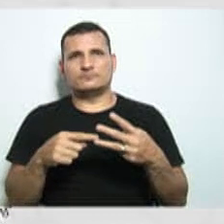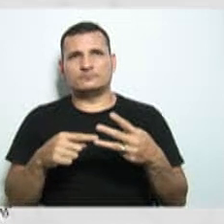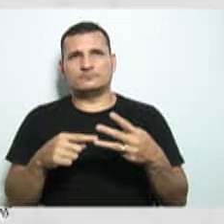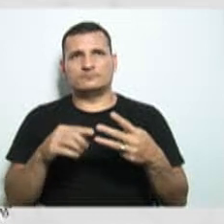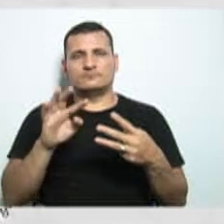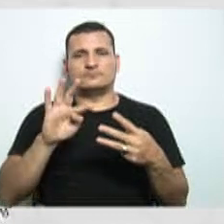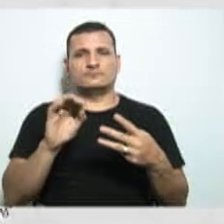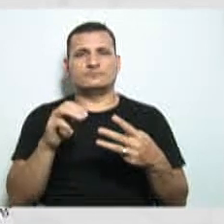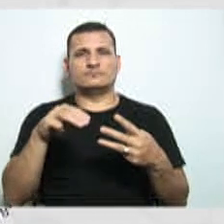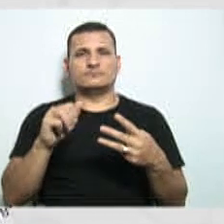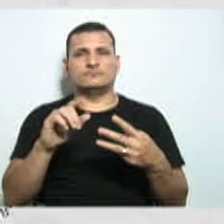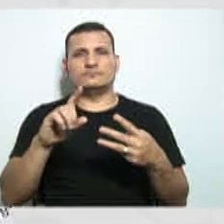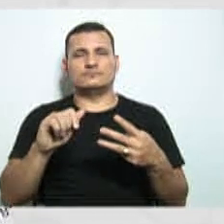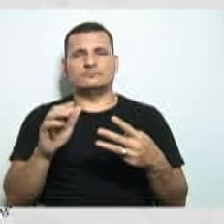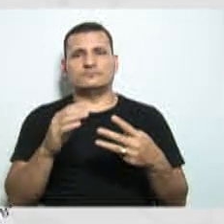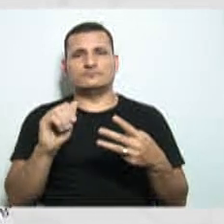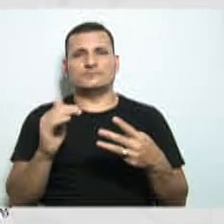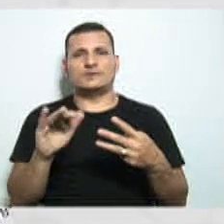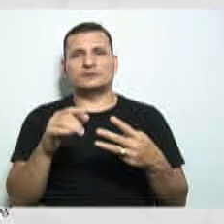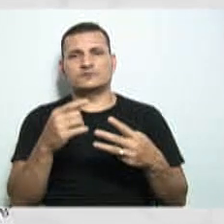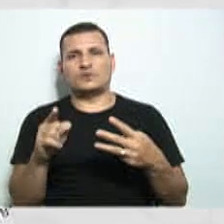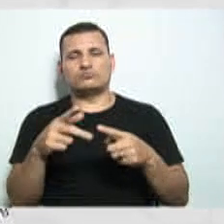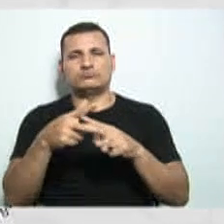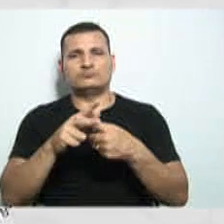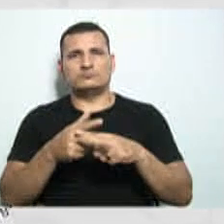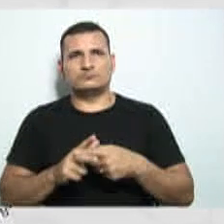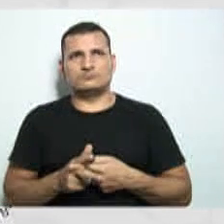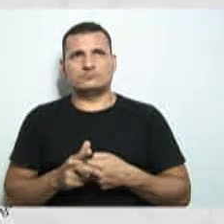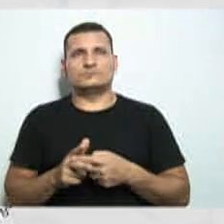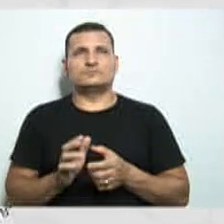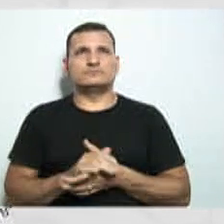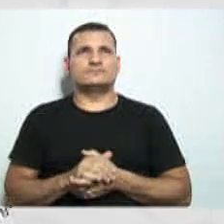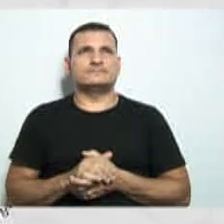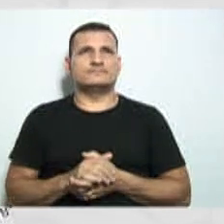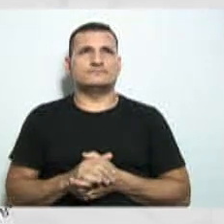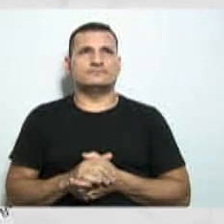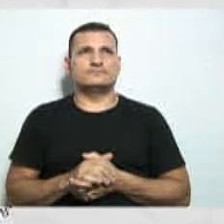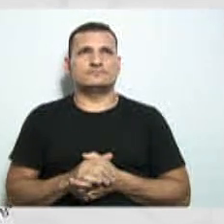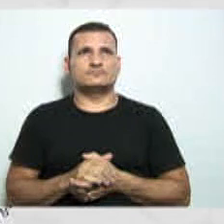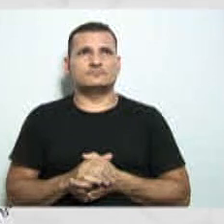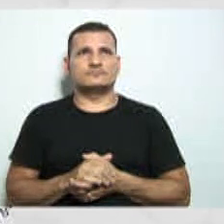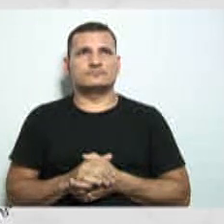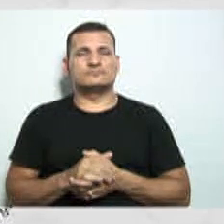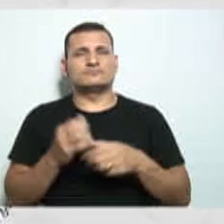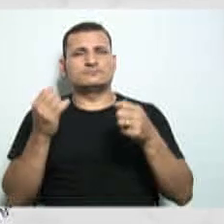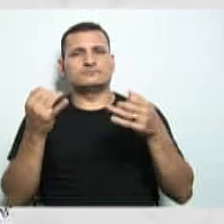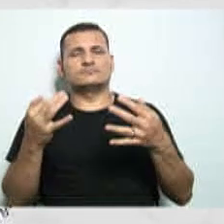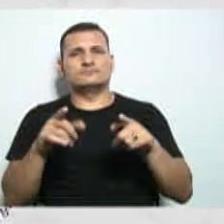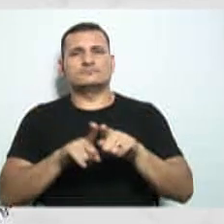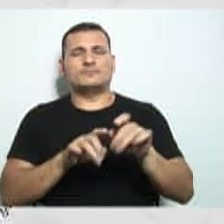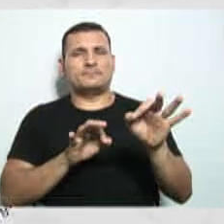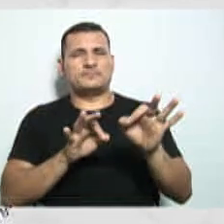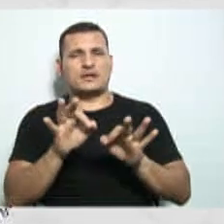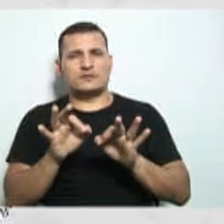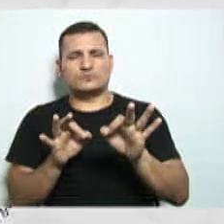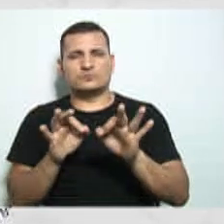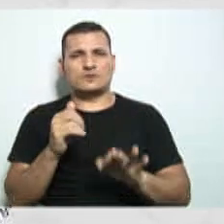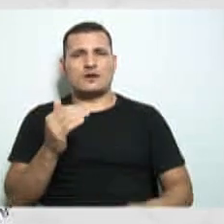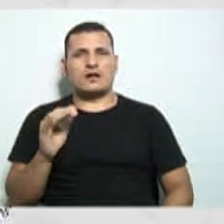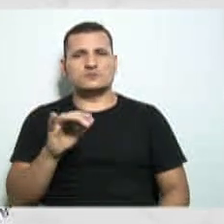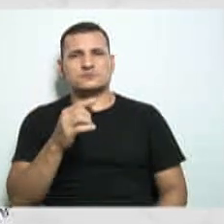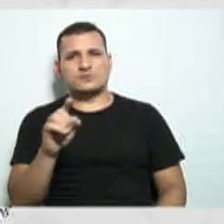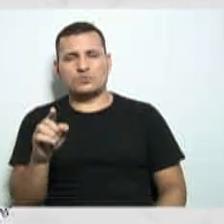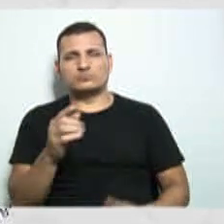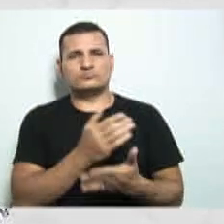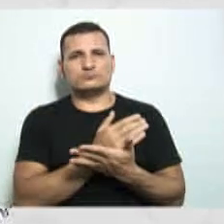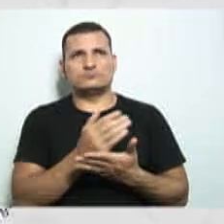tomada de ação corretiva, tá bom? Vamos para mais aqui, ó. Falamos também do plano de ação. Começando pelo